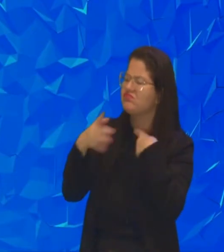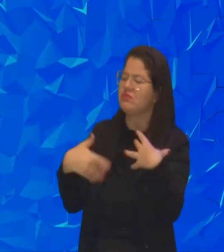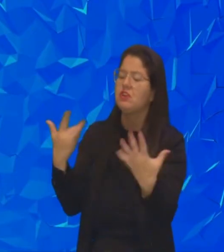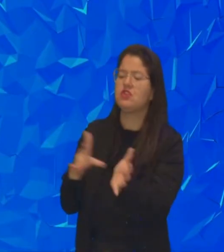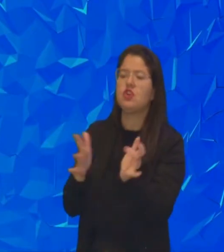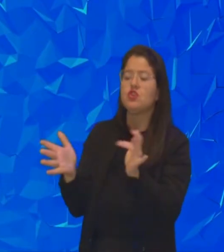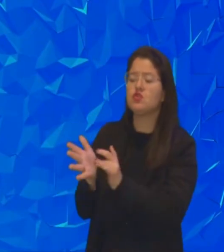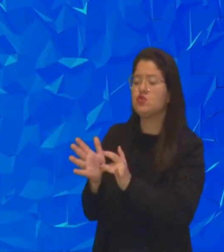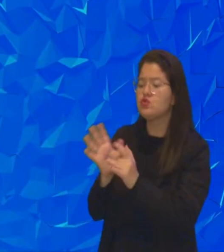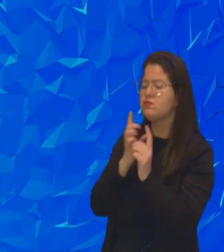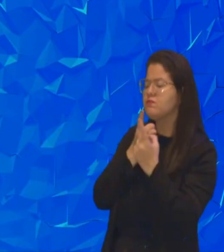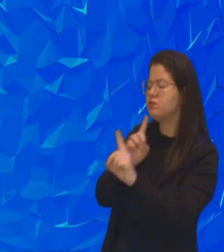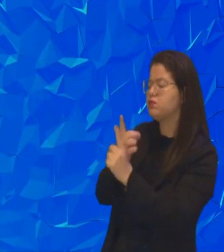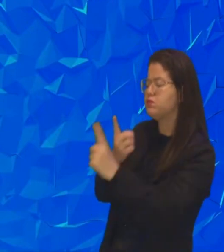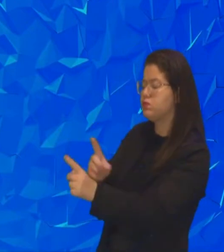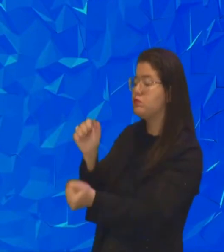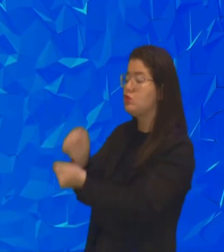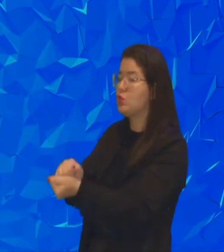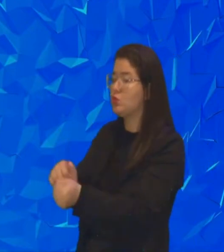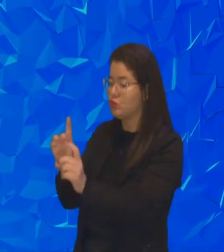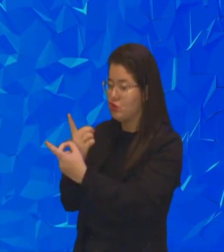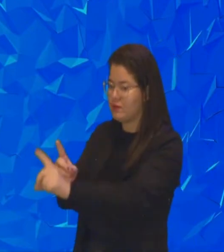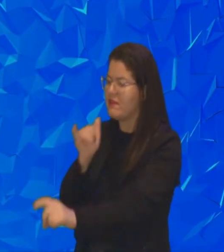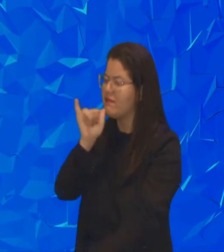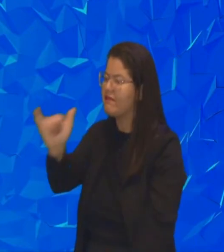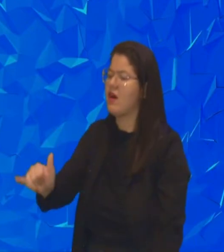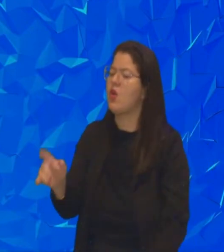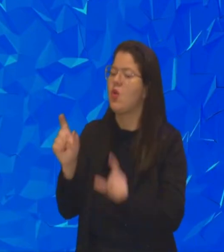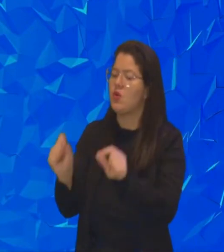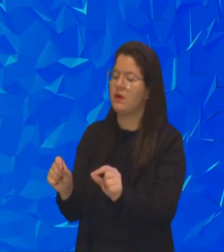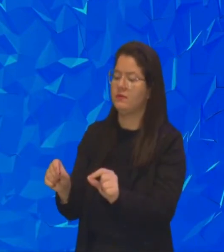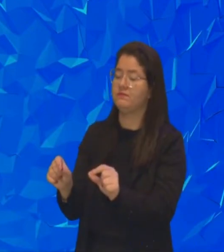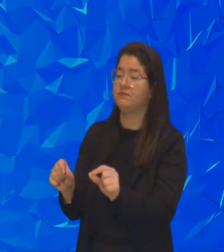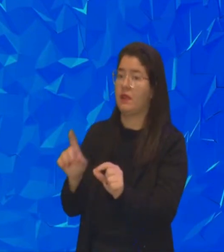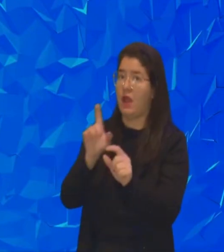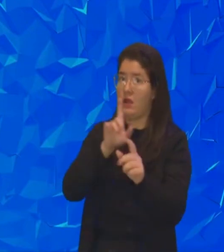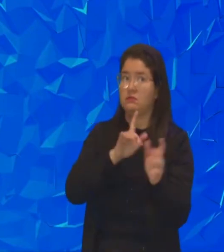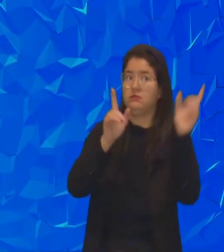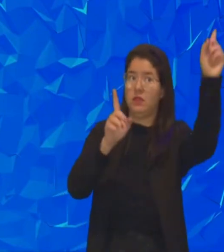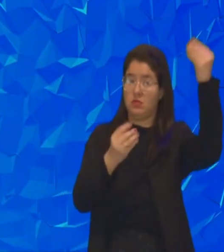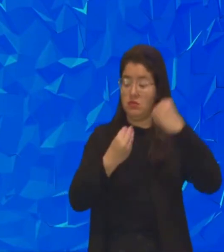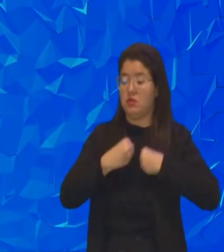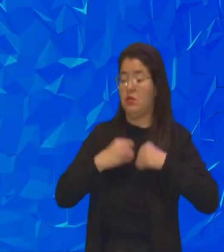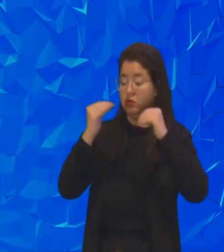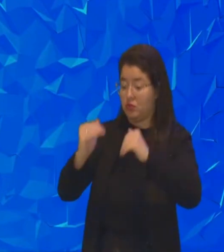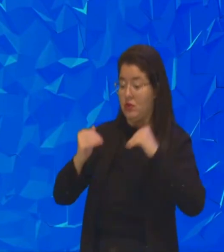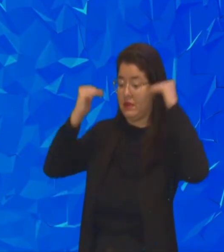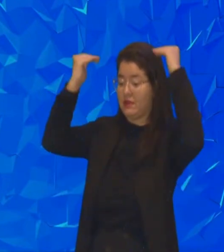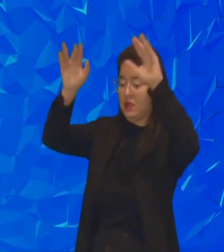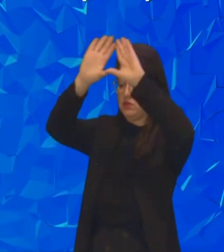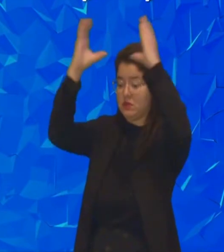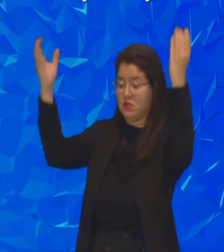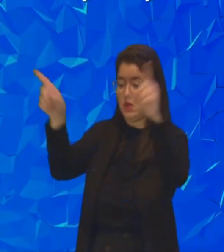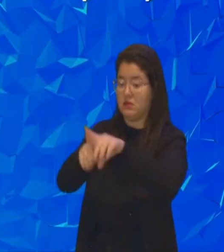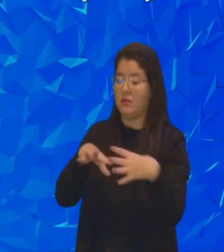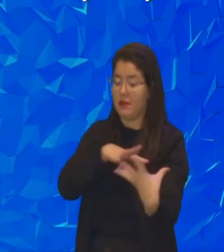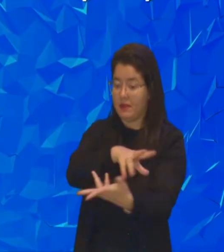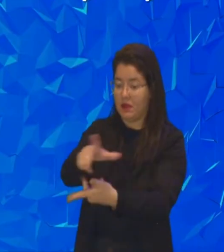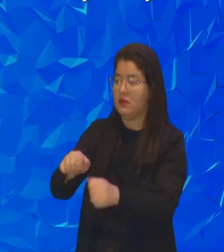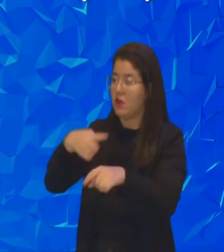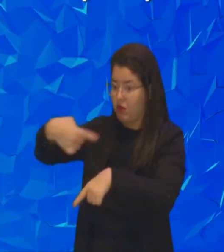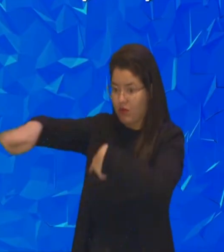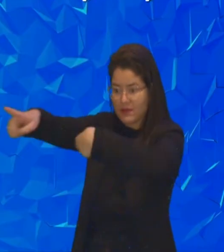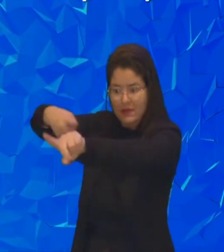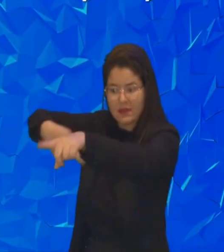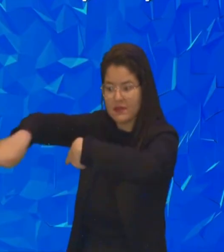Então Jesus aproximou-se deles e disse: foi-me dada toda a autoridade nos céus e na terra.